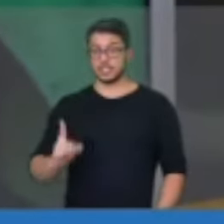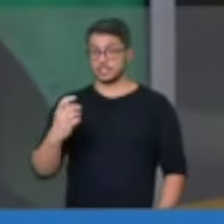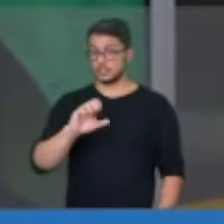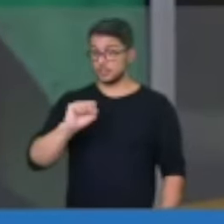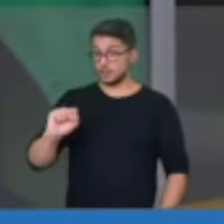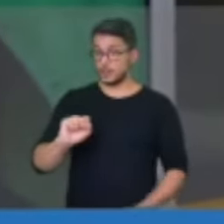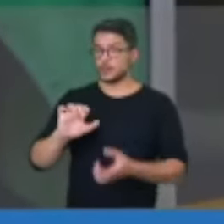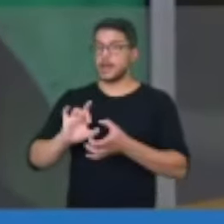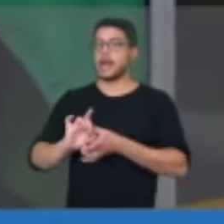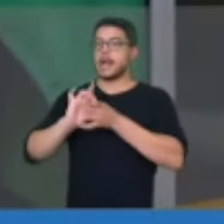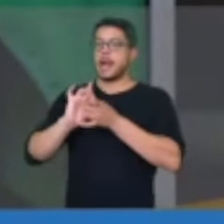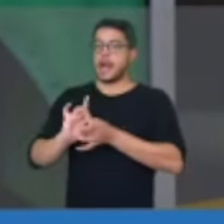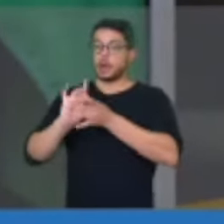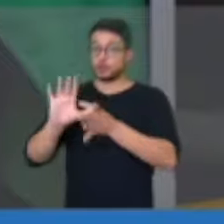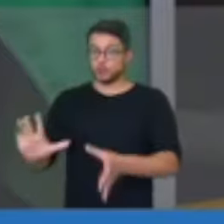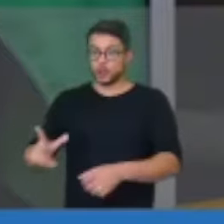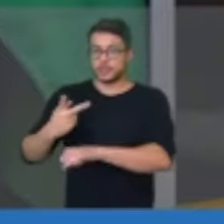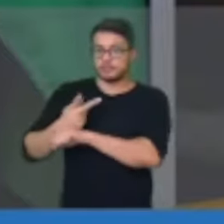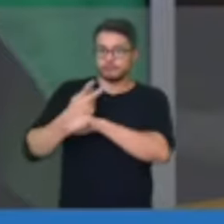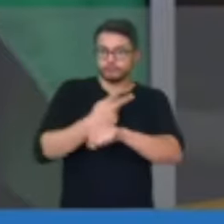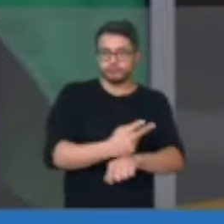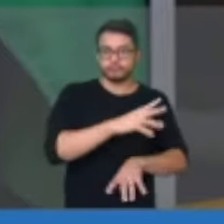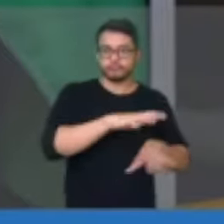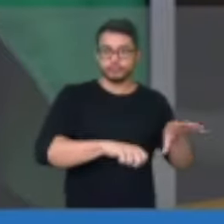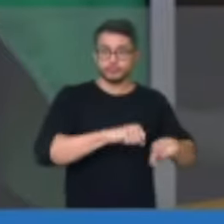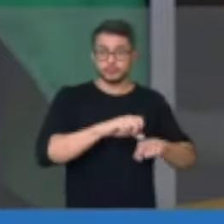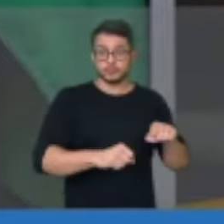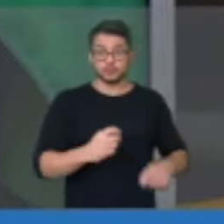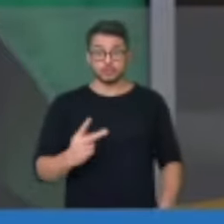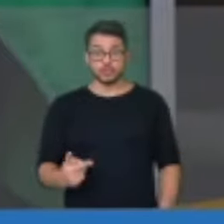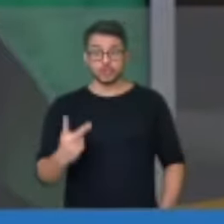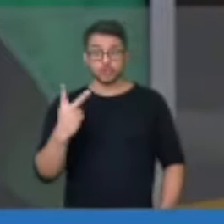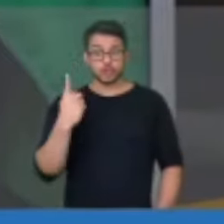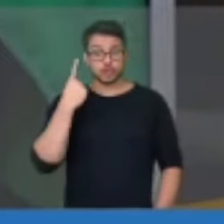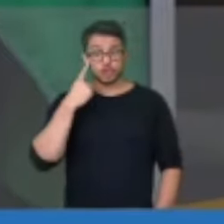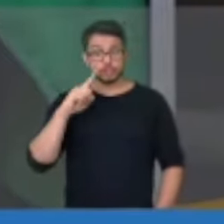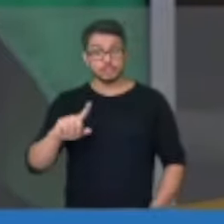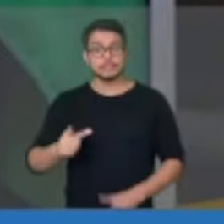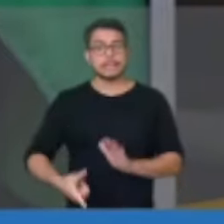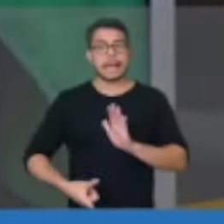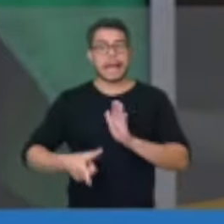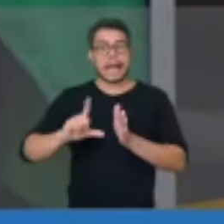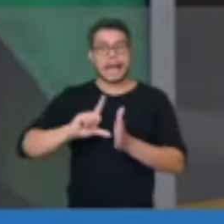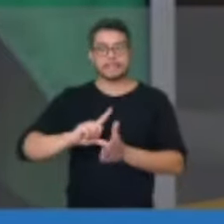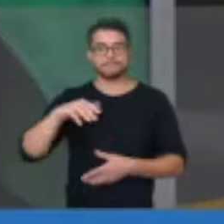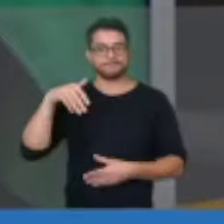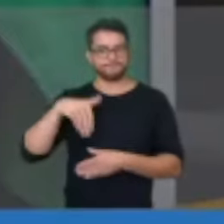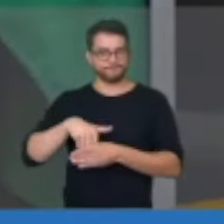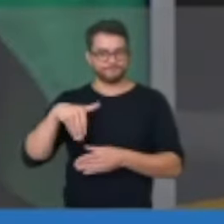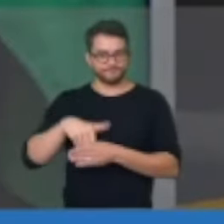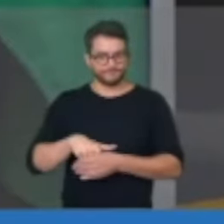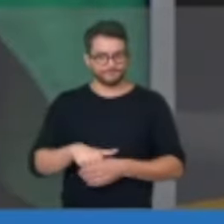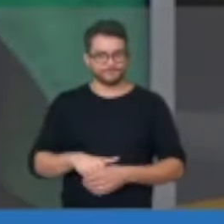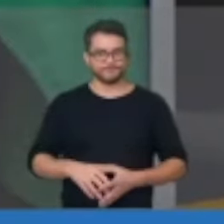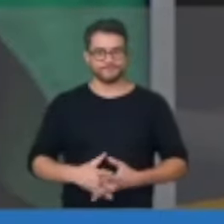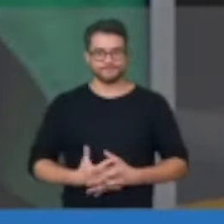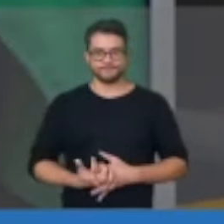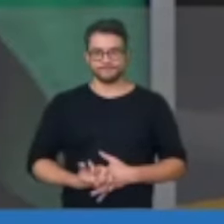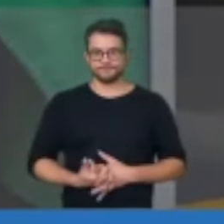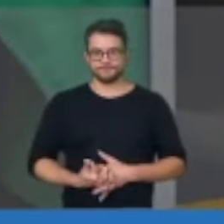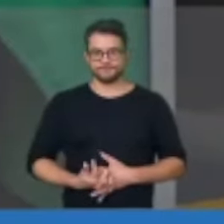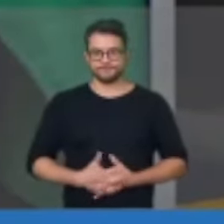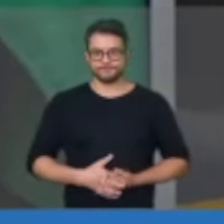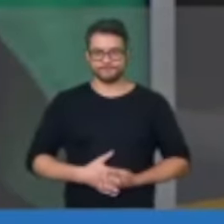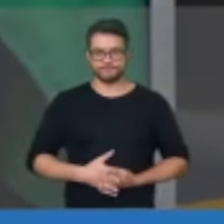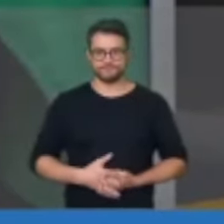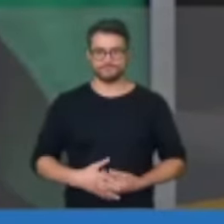2 dias antes da eleição. 2 dias, Luiz, antes da eleição. Numa narrativa